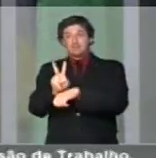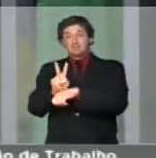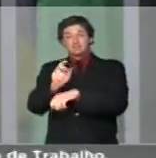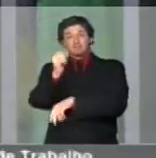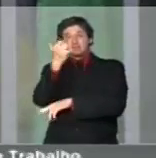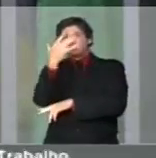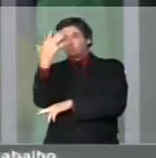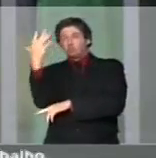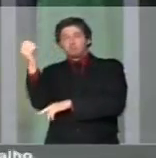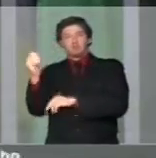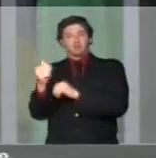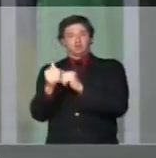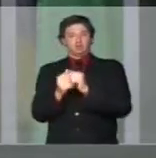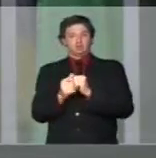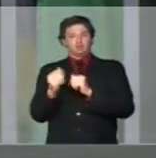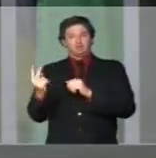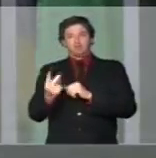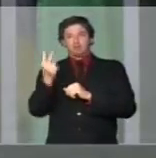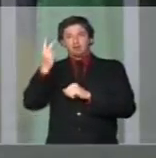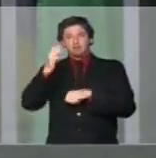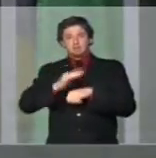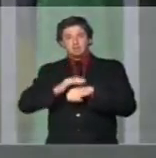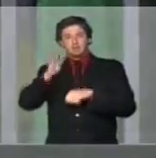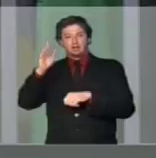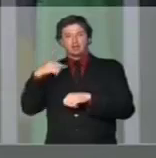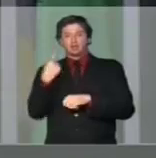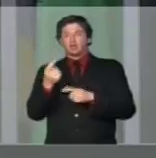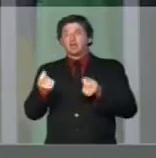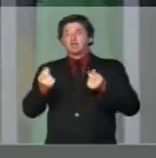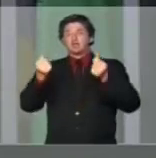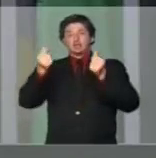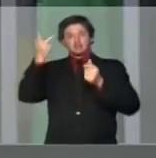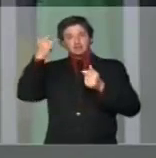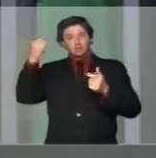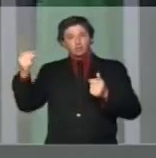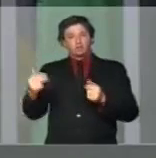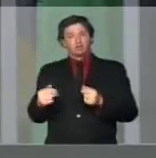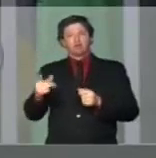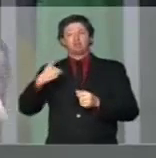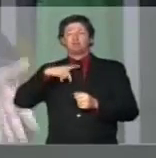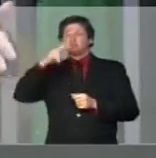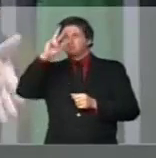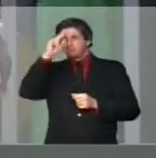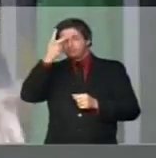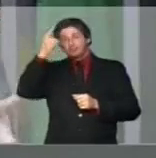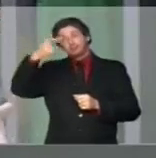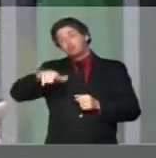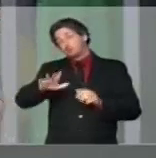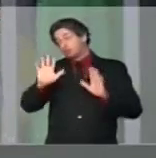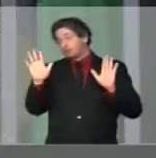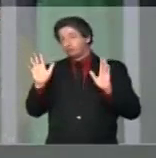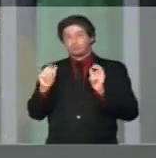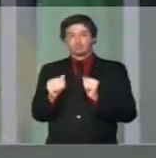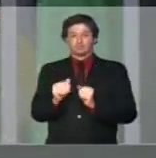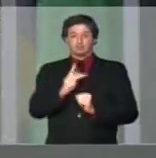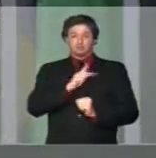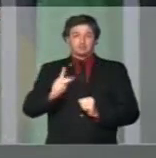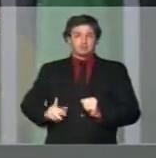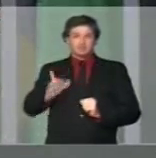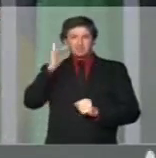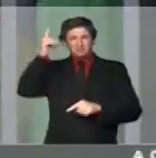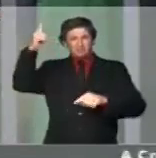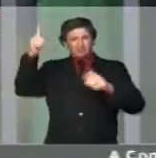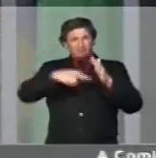preservação do meio ambiente, de valorização das nossas riquezas naturais, e é um equívoco, mais um equívoco da presidente